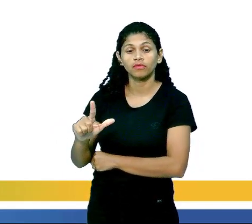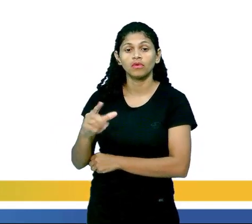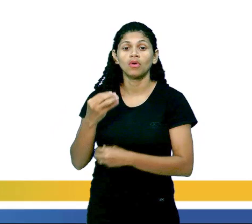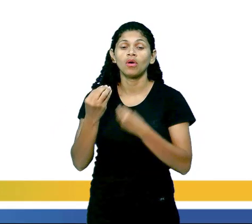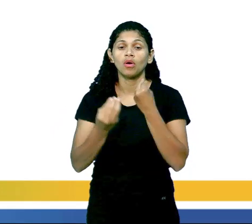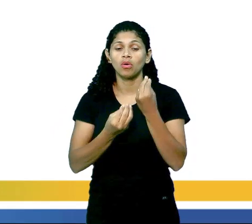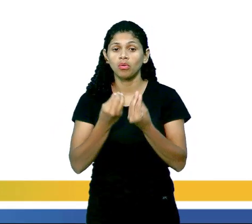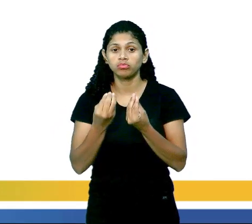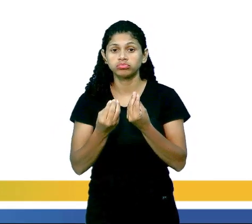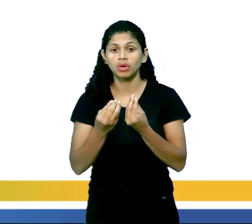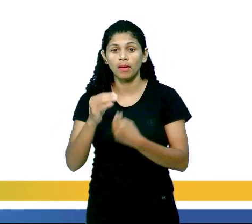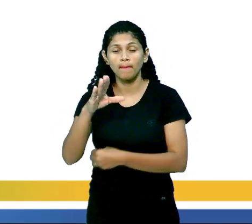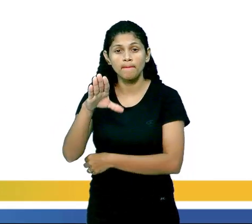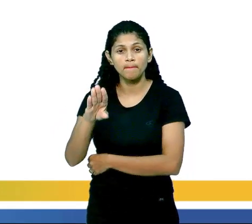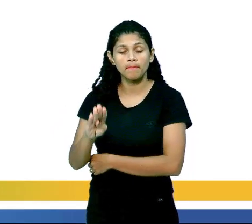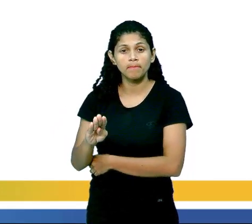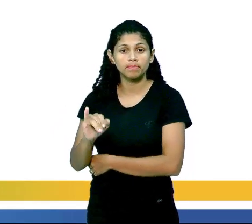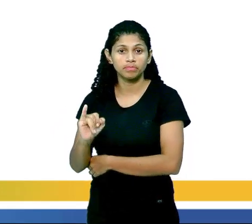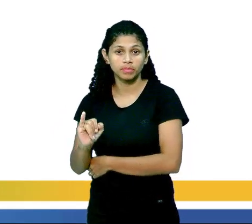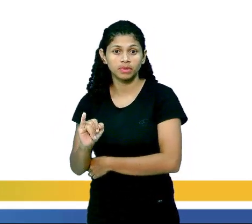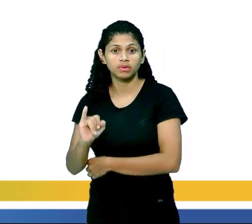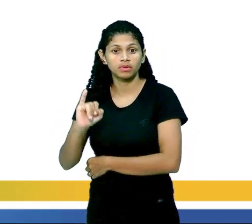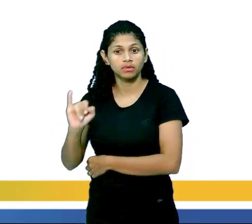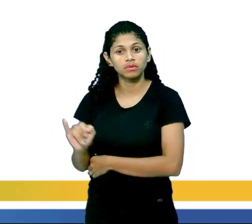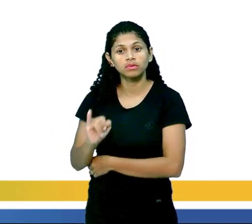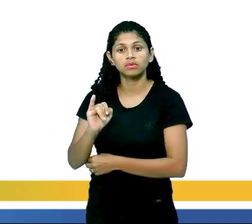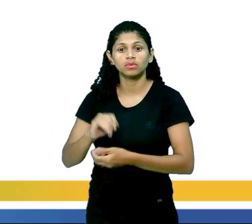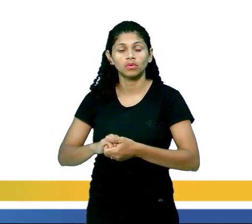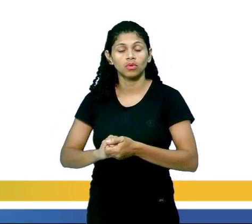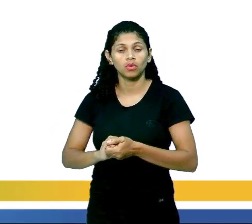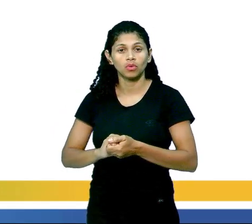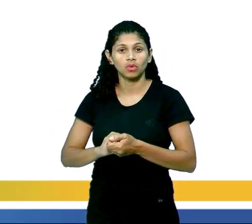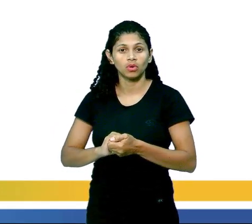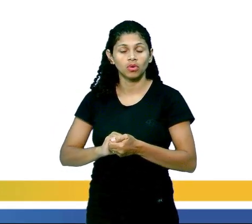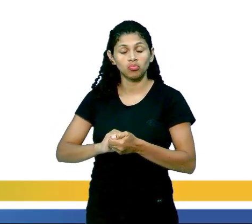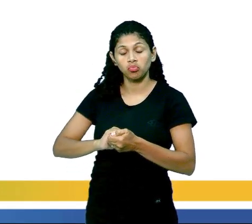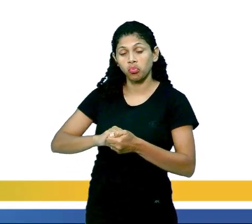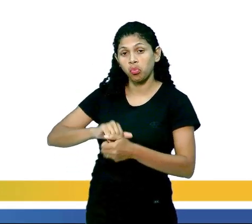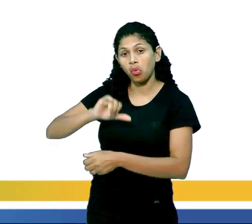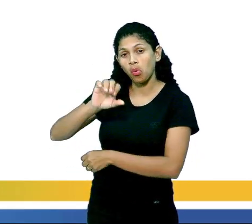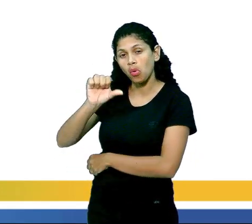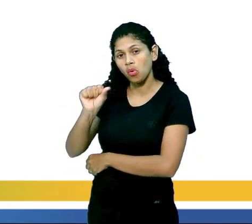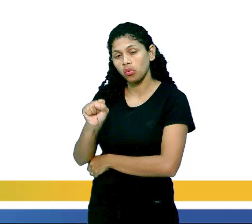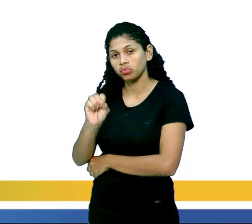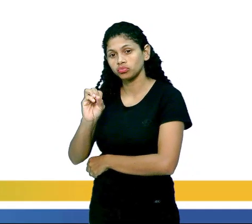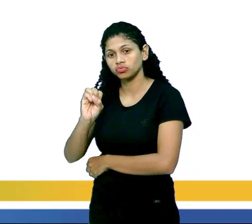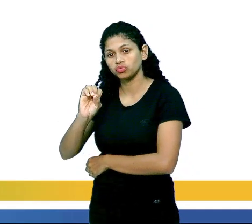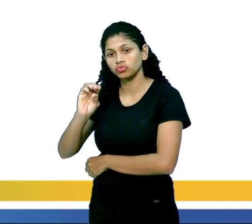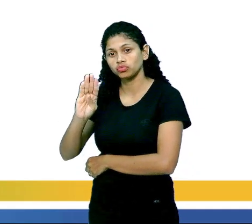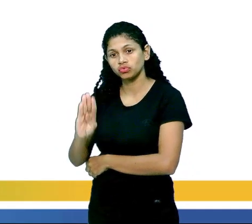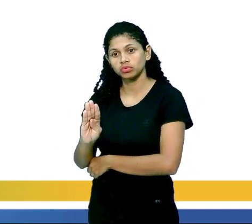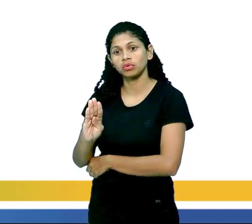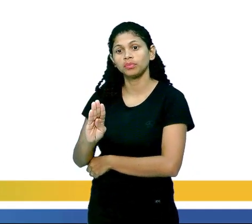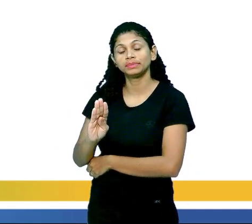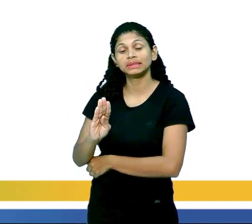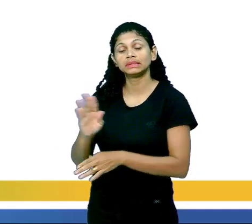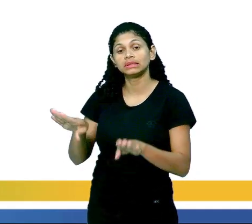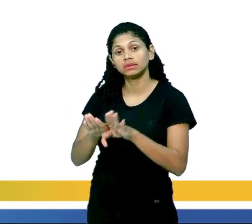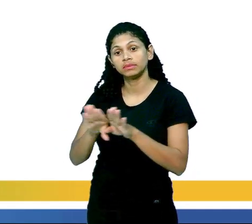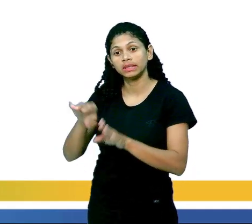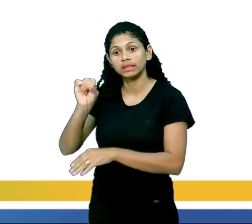e injetora simultaneamente. Então, dada a função f de A em